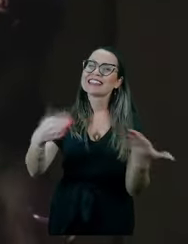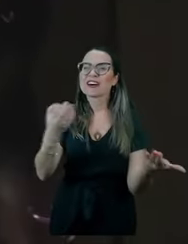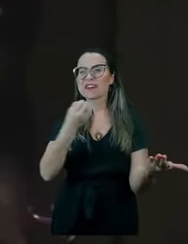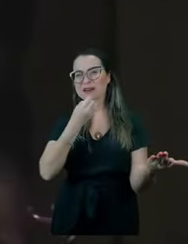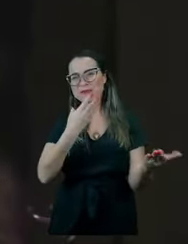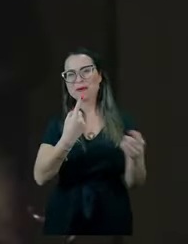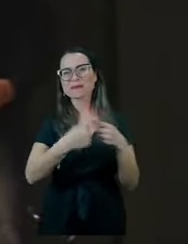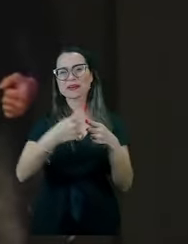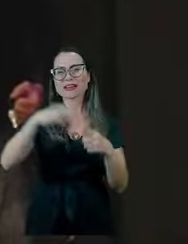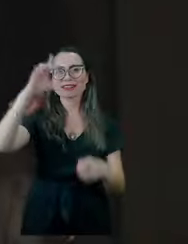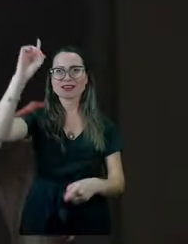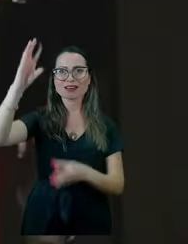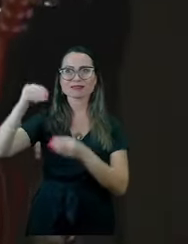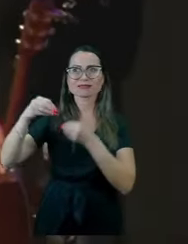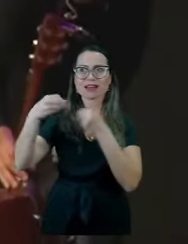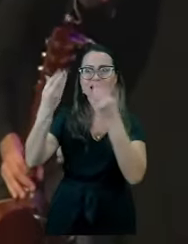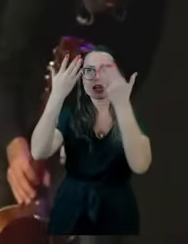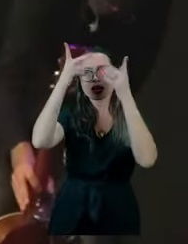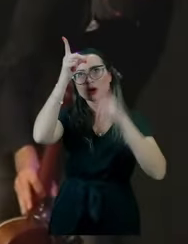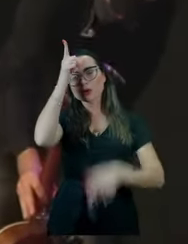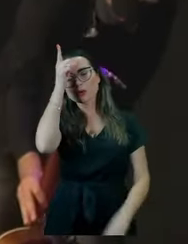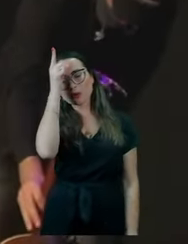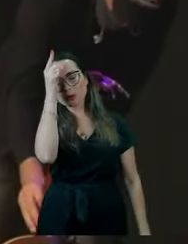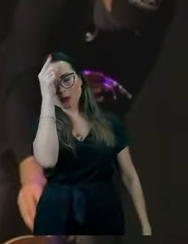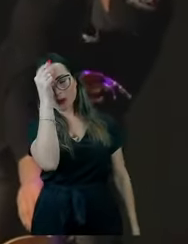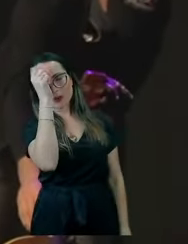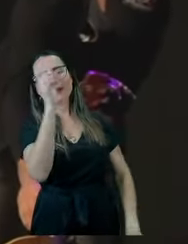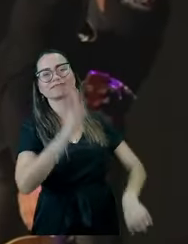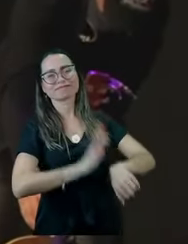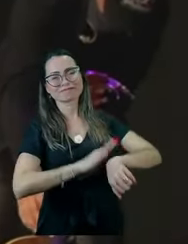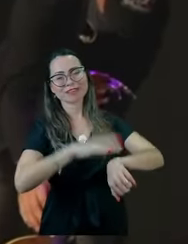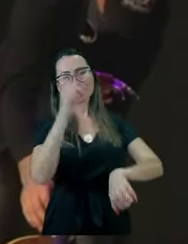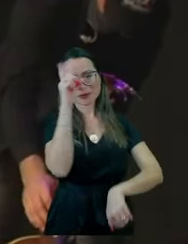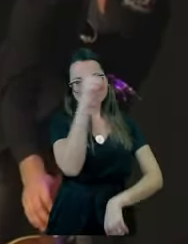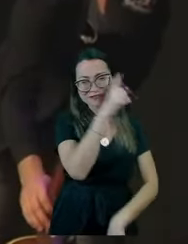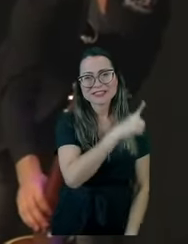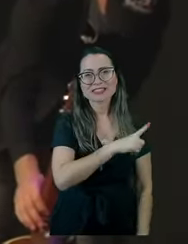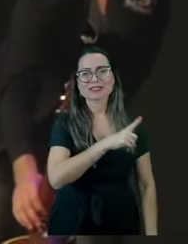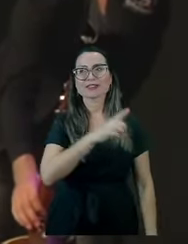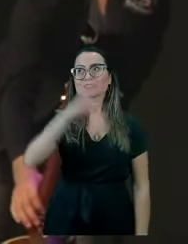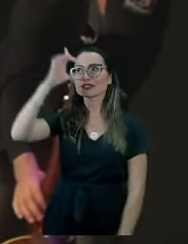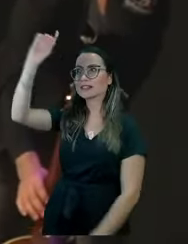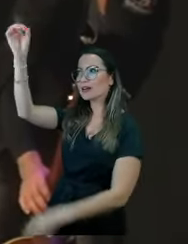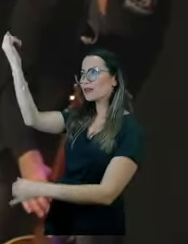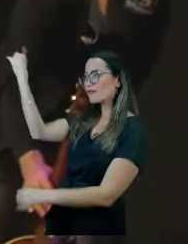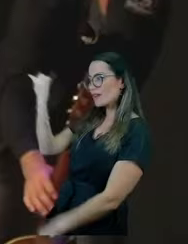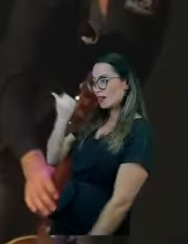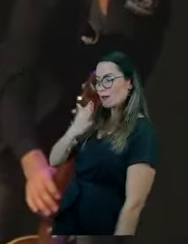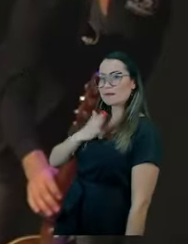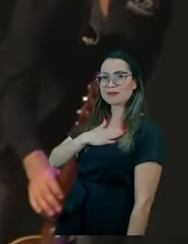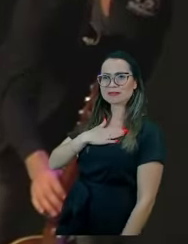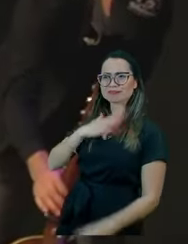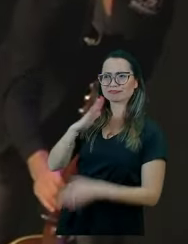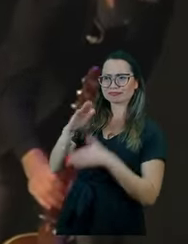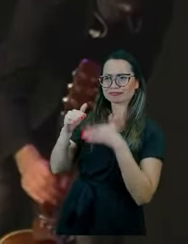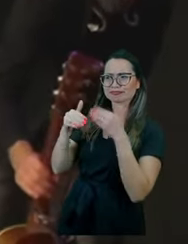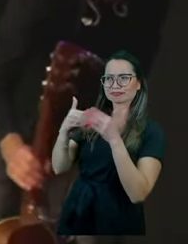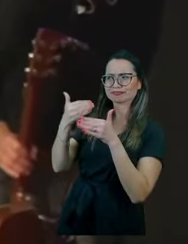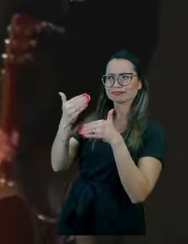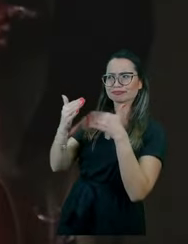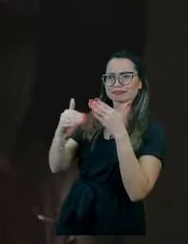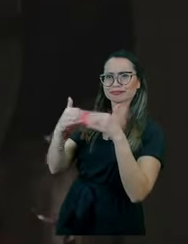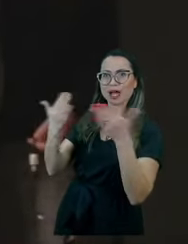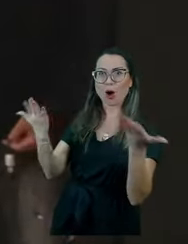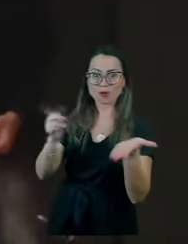um oásis no meio do deserto, tempos, né, maravilhosos, onde Ele foi compartilhando essa palavra comigo aos pouquinhos. Tanto que quando eu fui